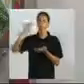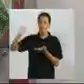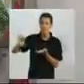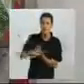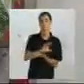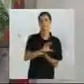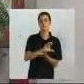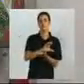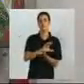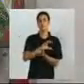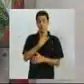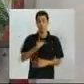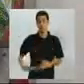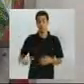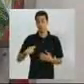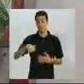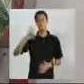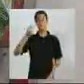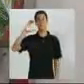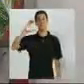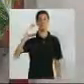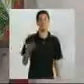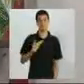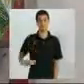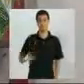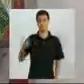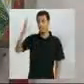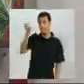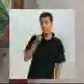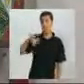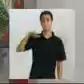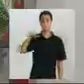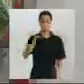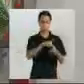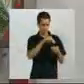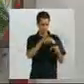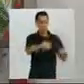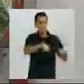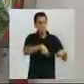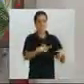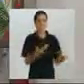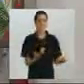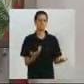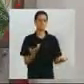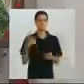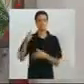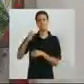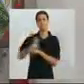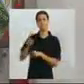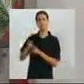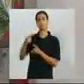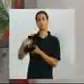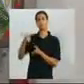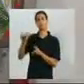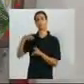O estado precisa ter mais recurso também. É claro que precisa, assim como o município também precisa, porque o município não tem, por exemplo, o vereador Célio Dias, Vossa Excelência,